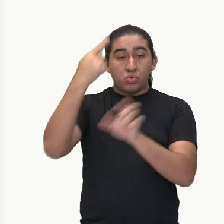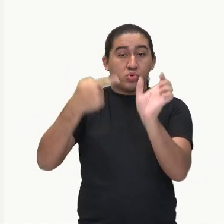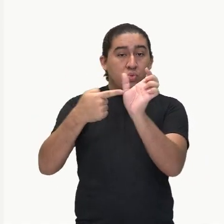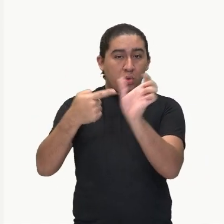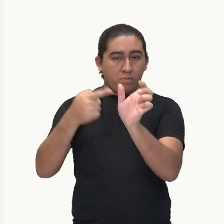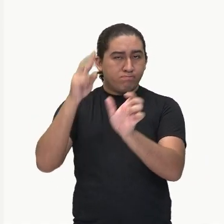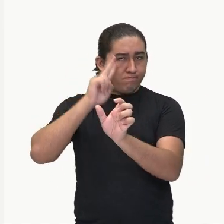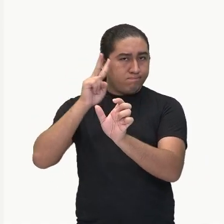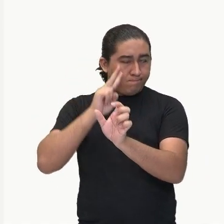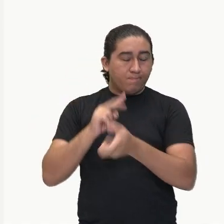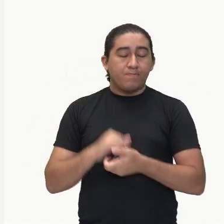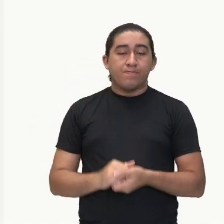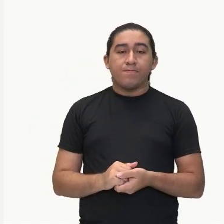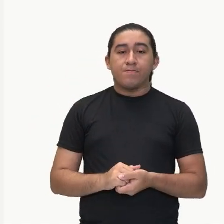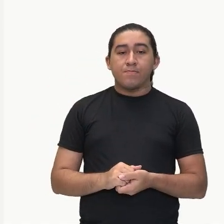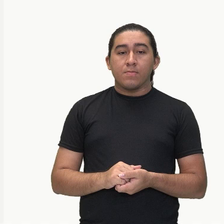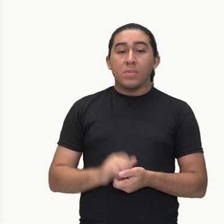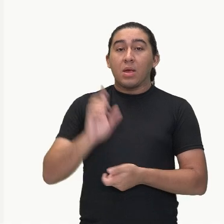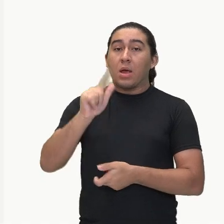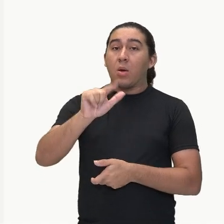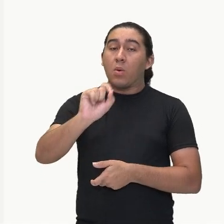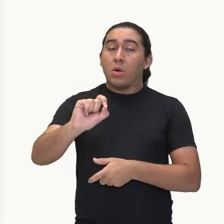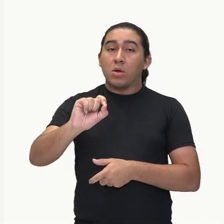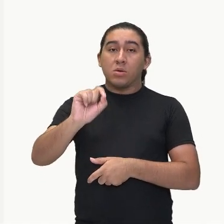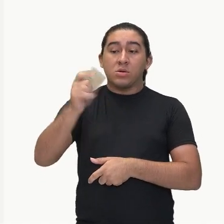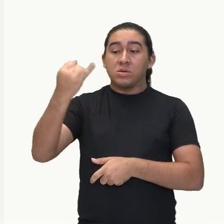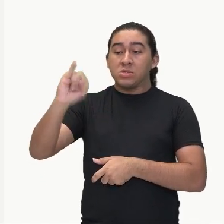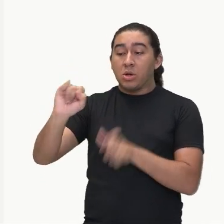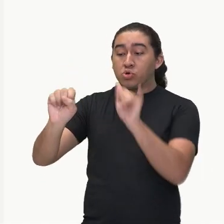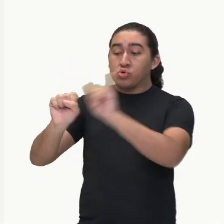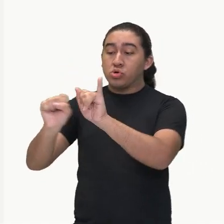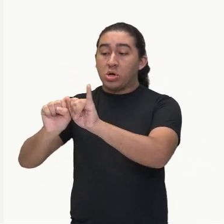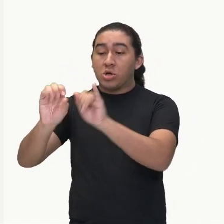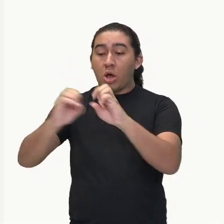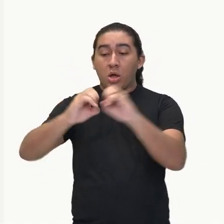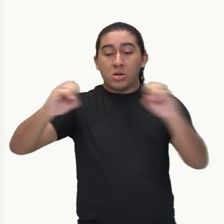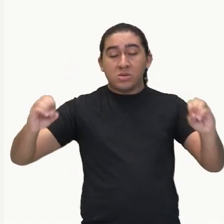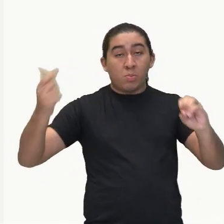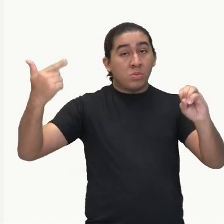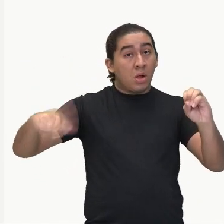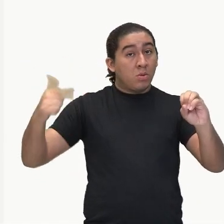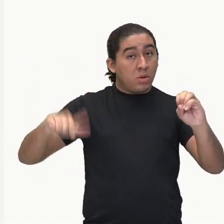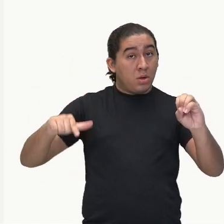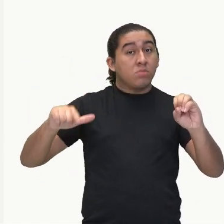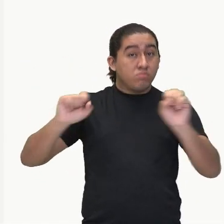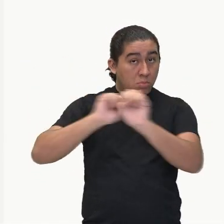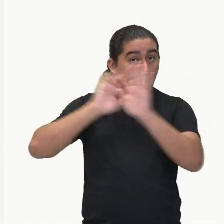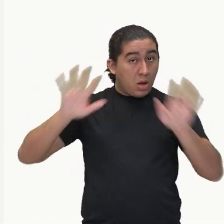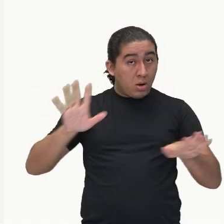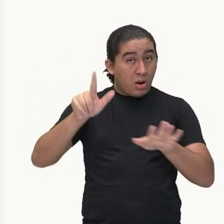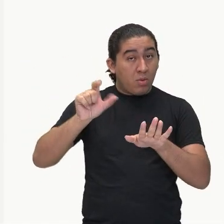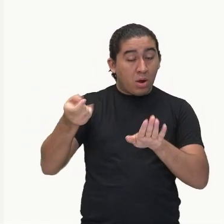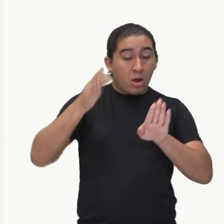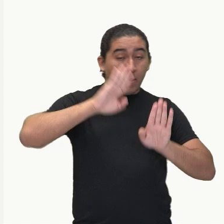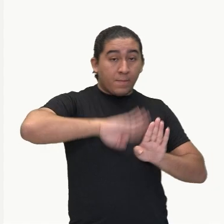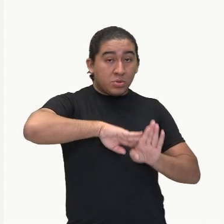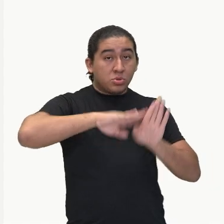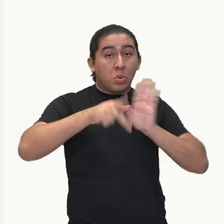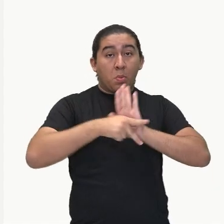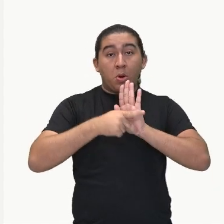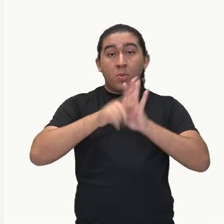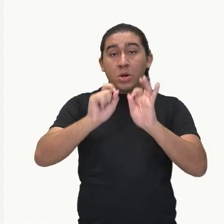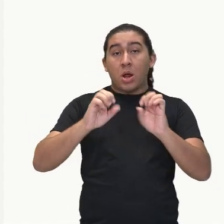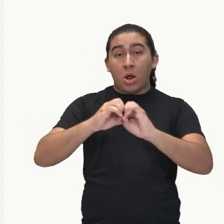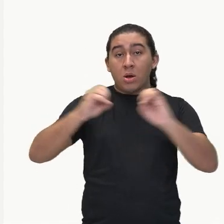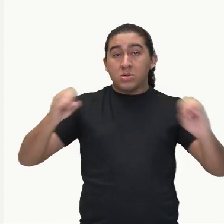Lembra sempre, é do sujeito, é da oração sem sujeito isso aqui. Isso aqui está implícito aqui na